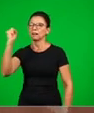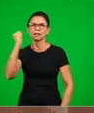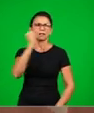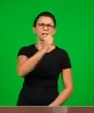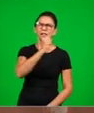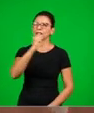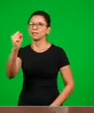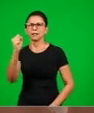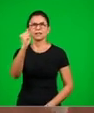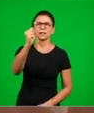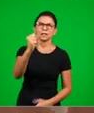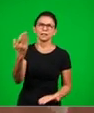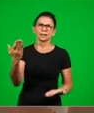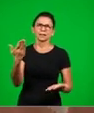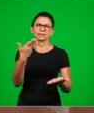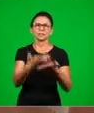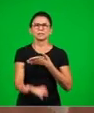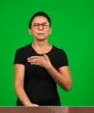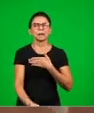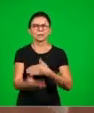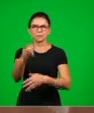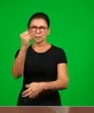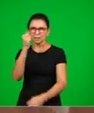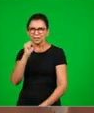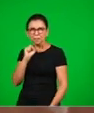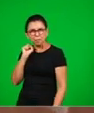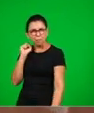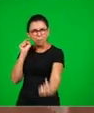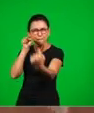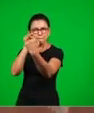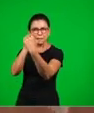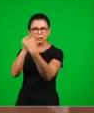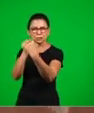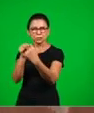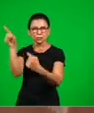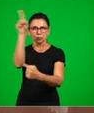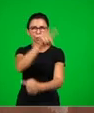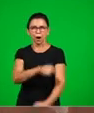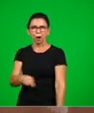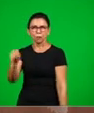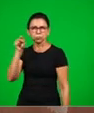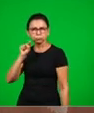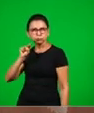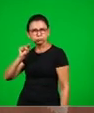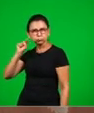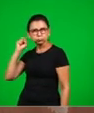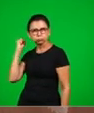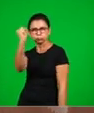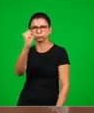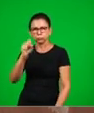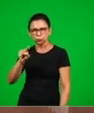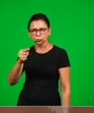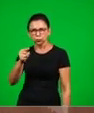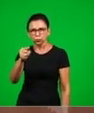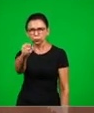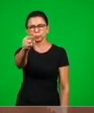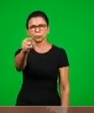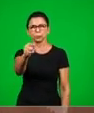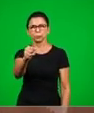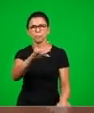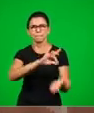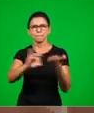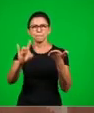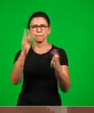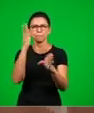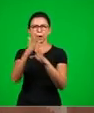discernir aquilo que é do espírito e aquilo que é da carne. Então, essa é a grande função